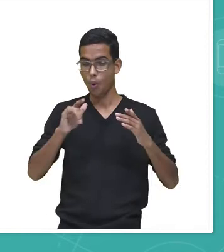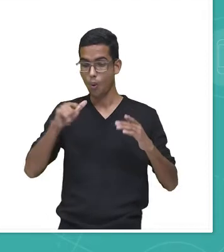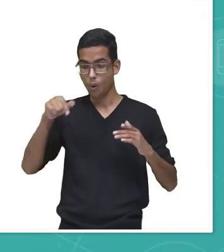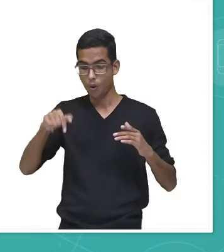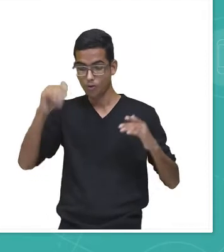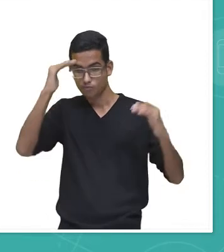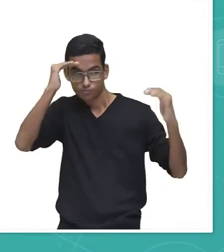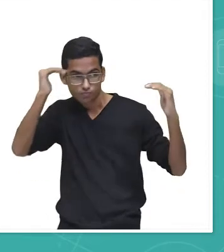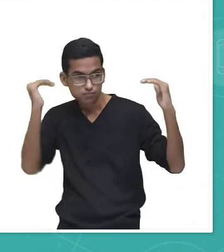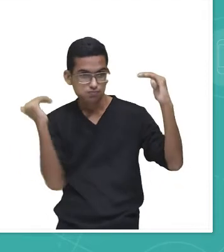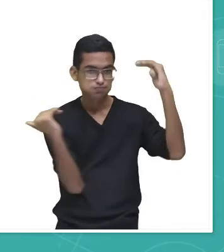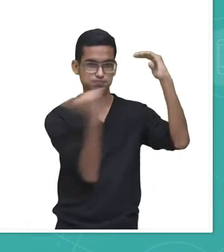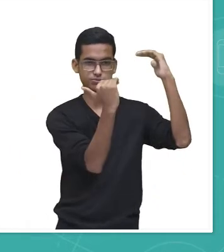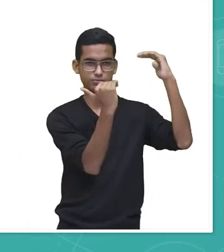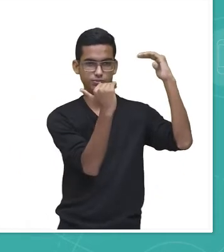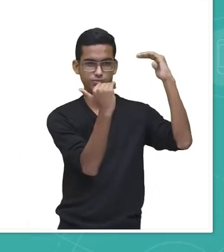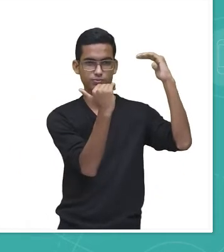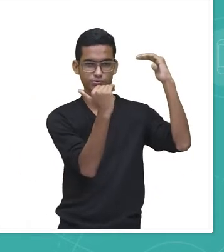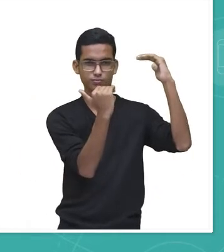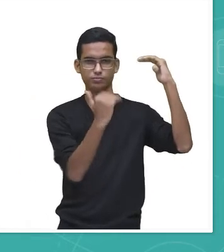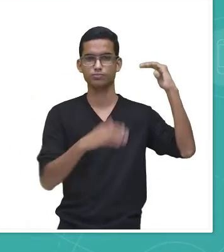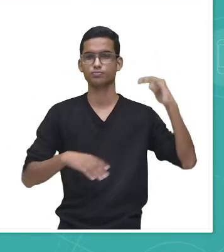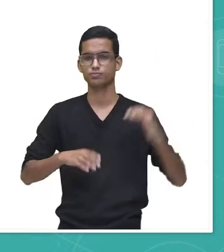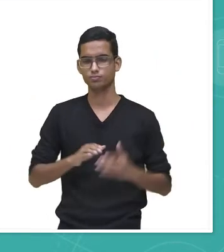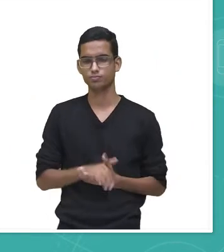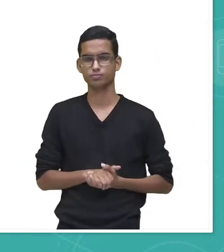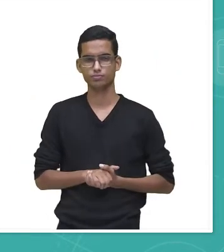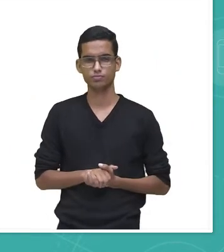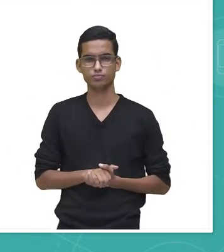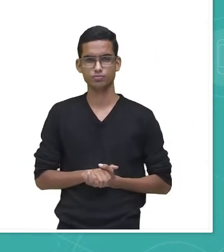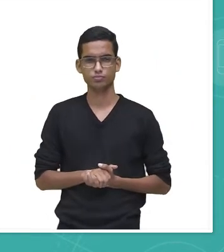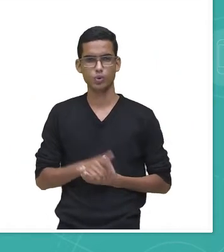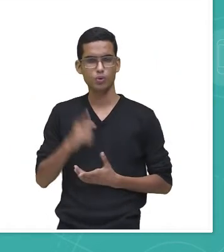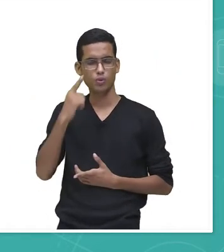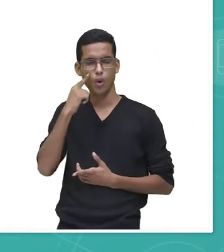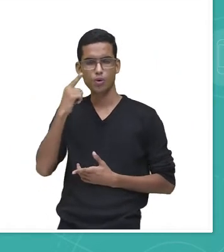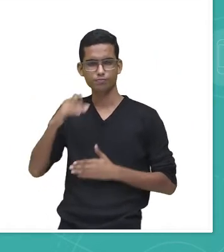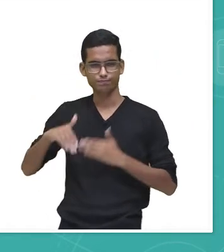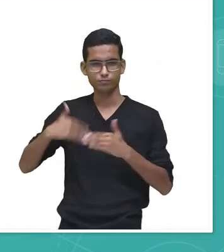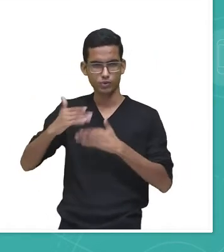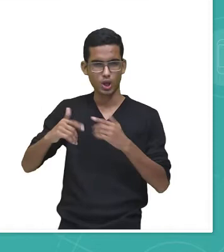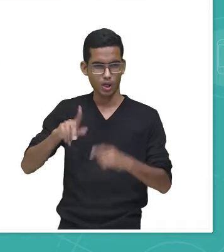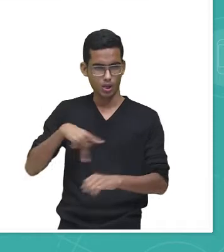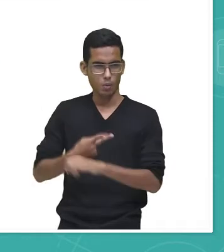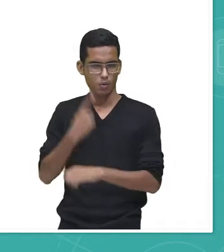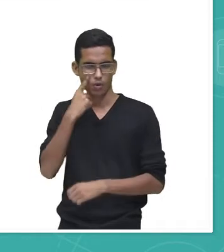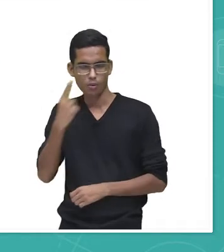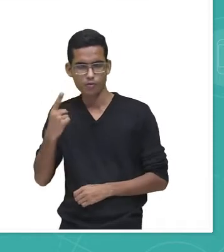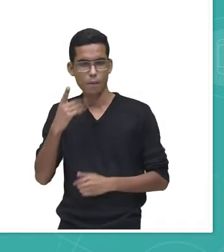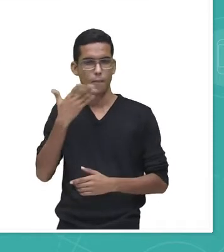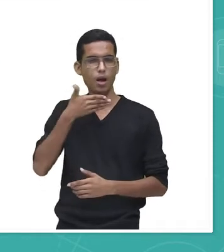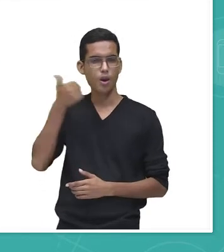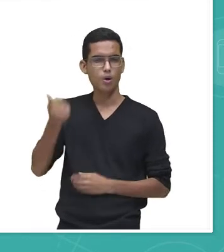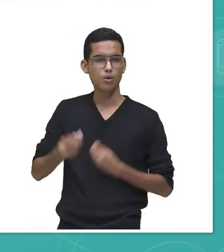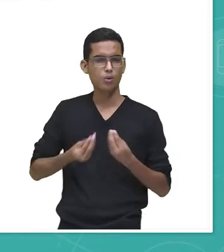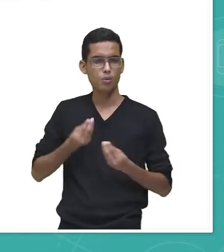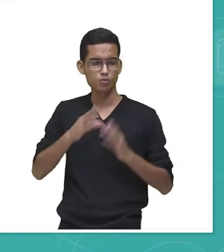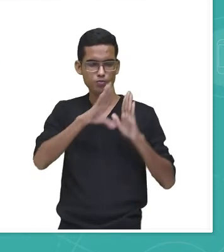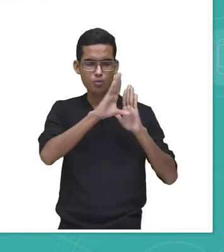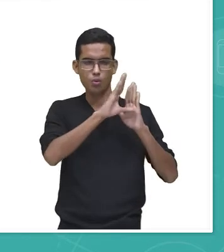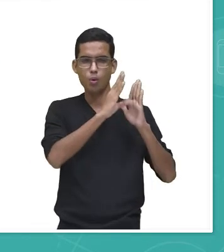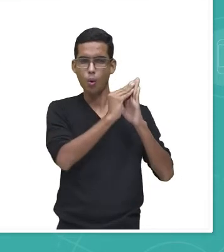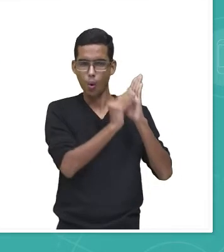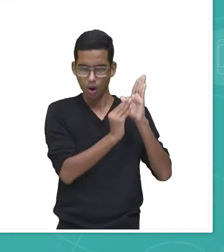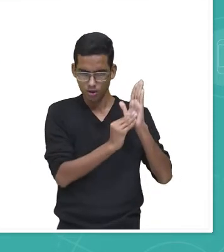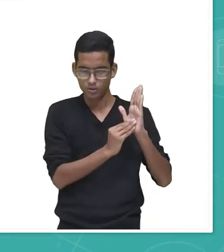de Deus. Vocês vão ver mais para frente, nos próximos conteúdos de vocês, que essa ideia ela vai só se fortalecer. Então a